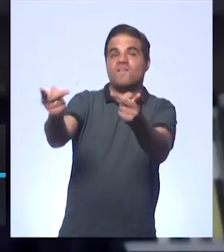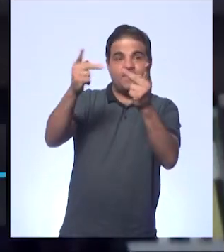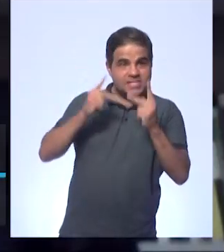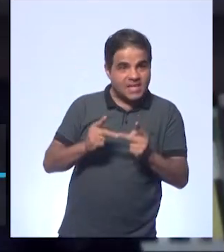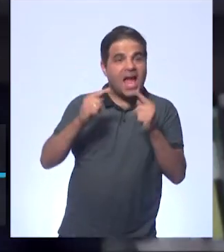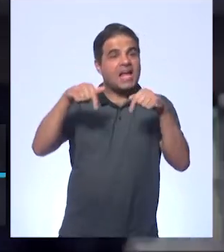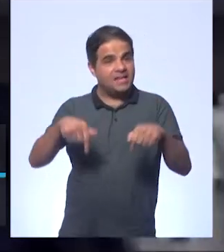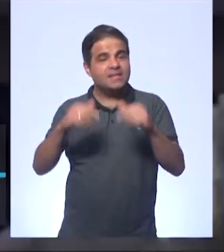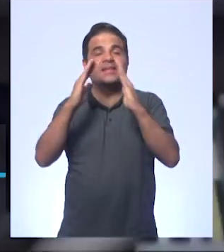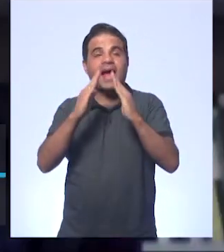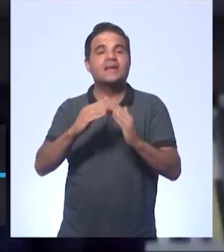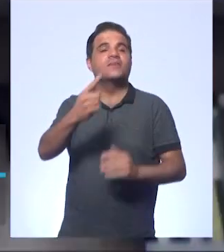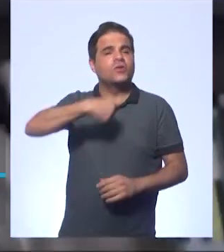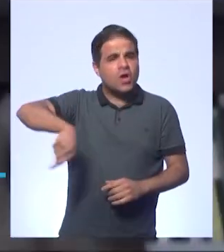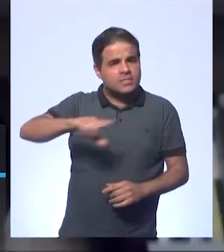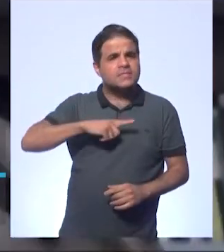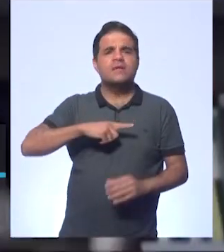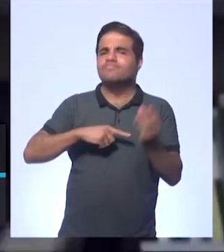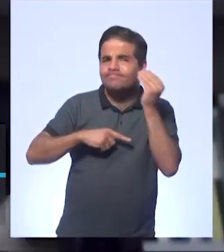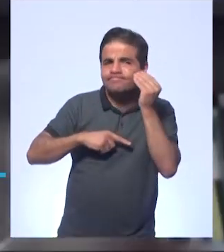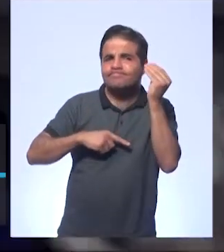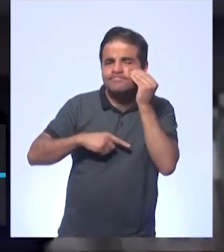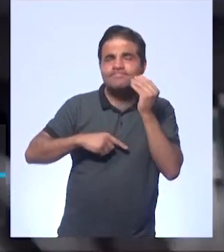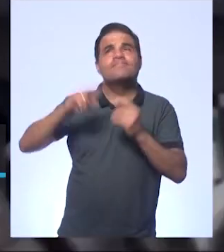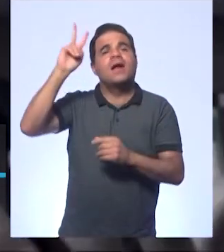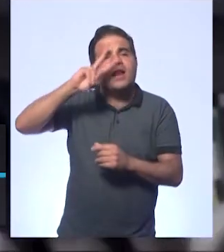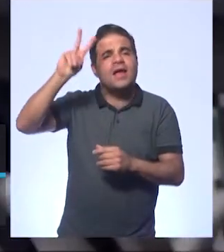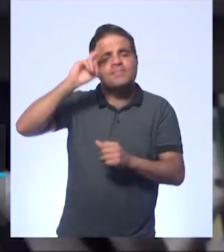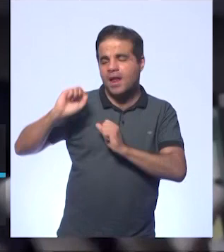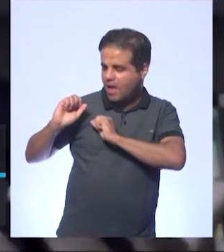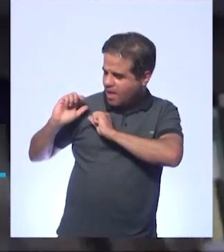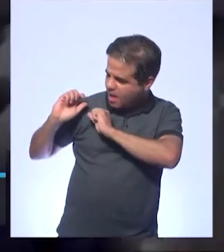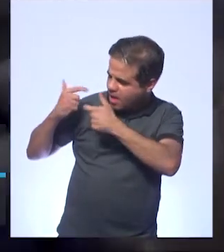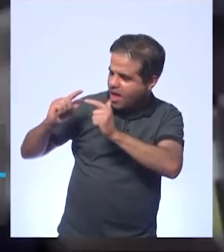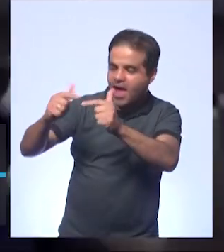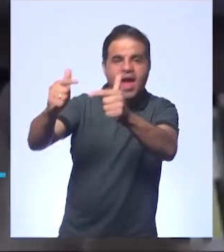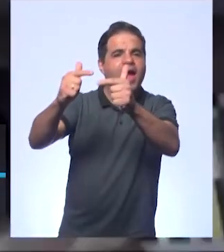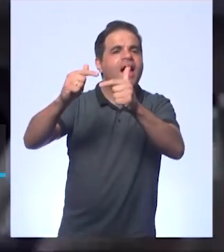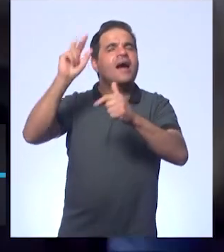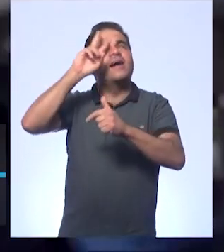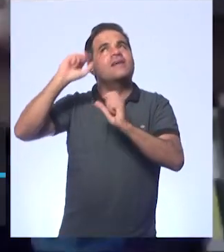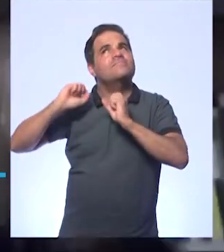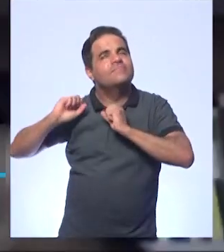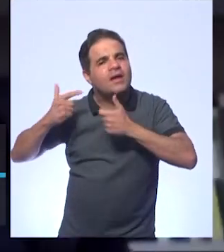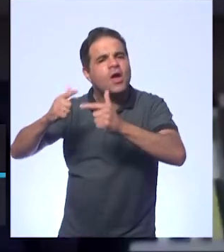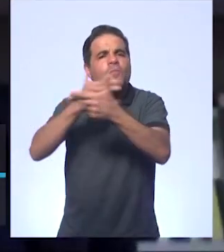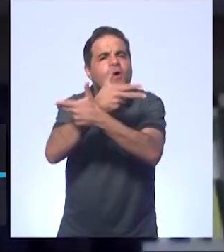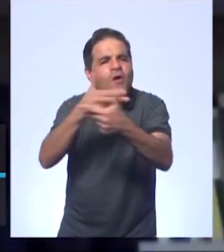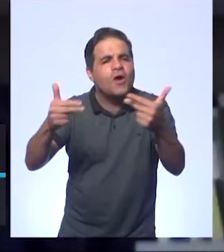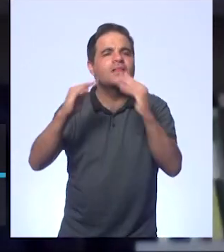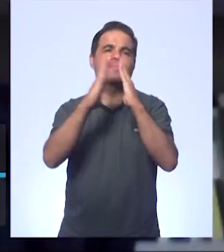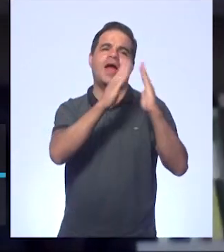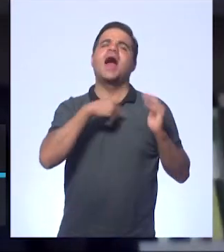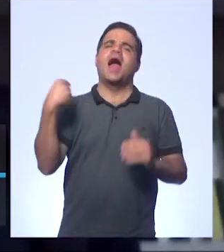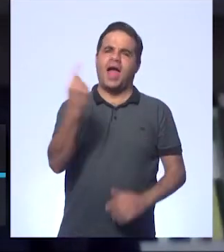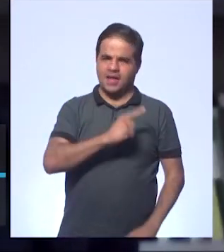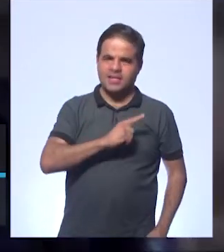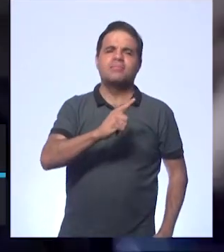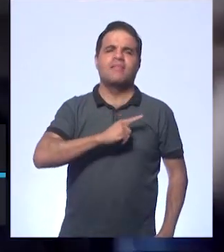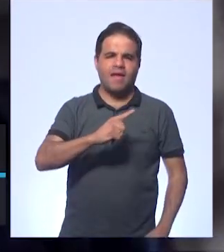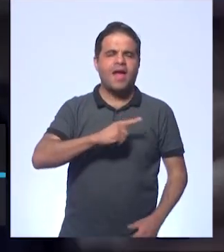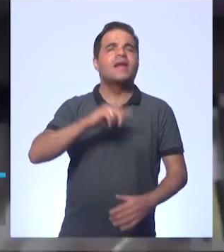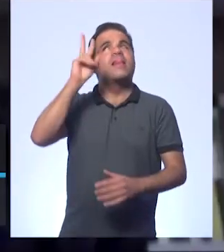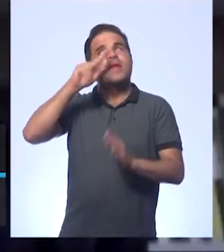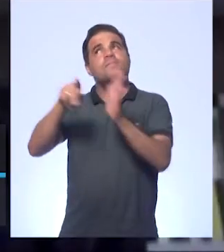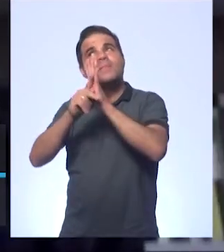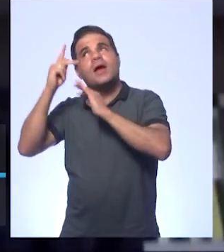casa, a gente tenta, de alguma maneira, rememorar a tradição. De alguma maneira, tem alguma coisa aqui na minha casa que é